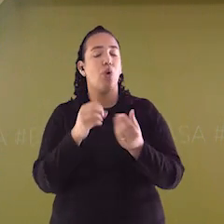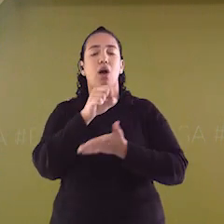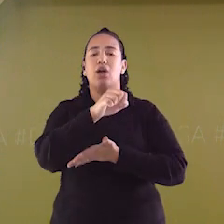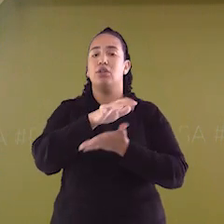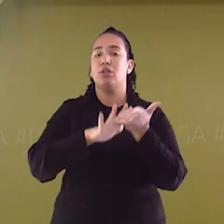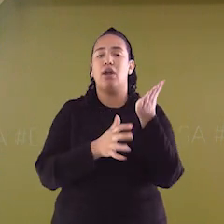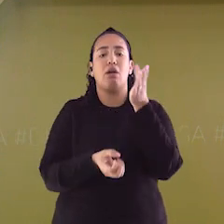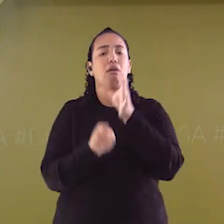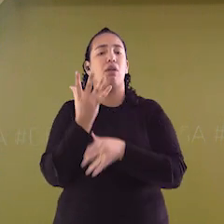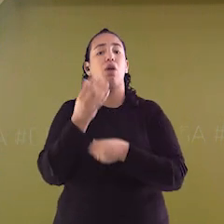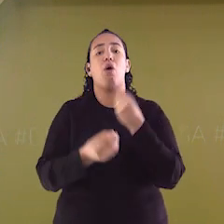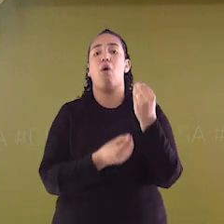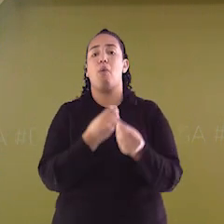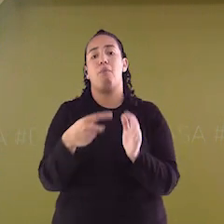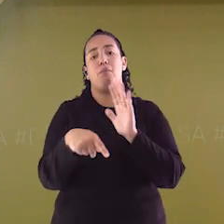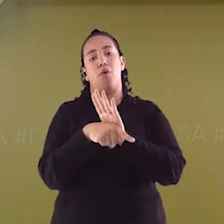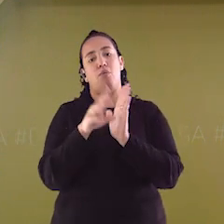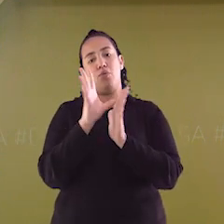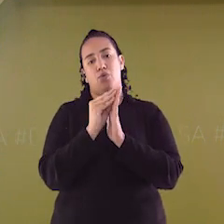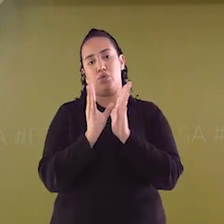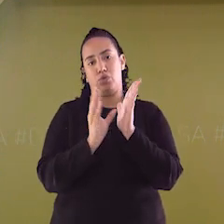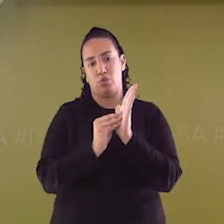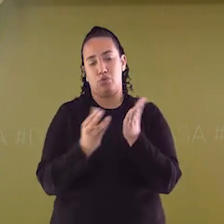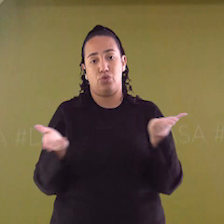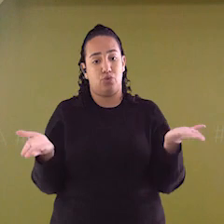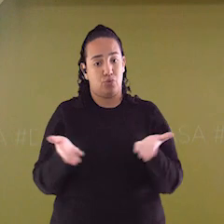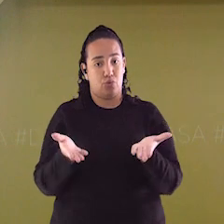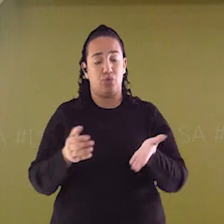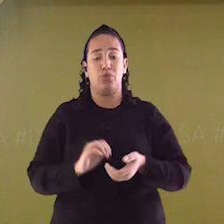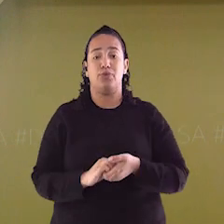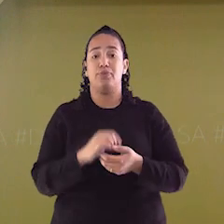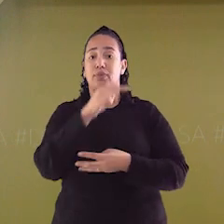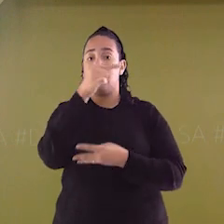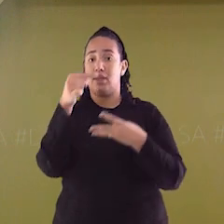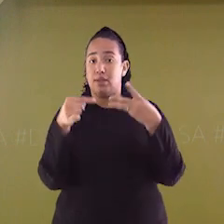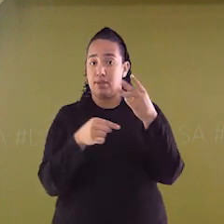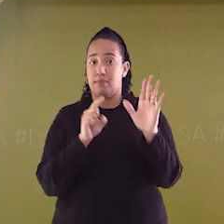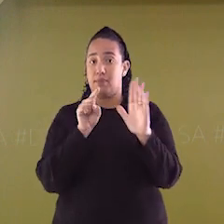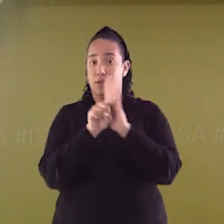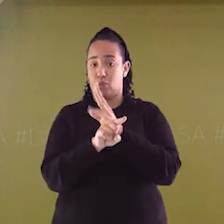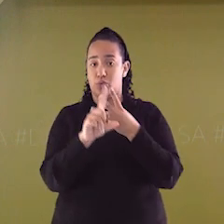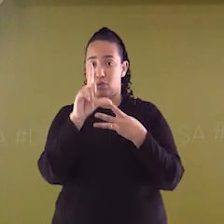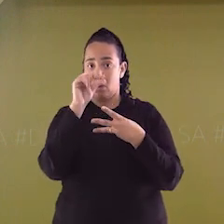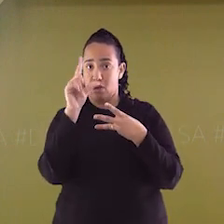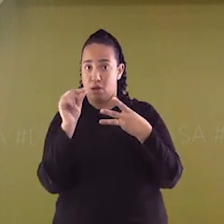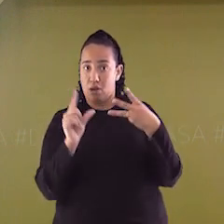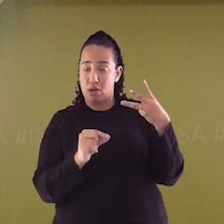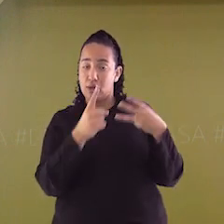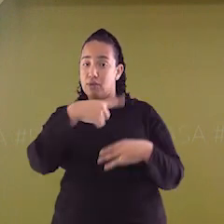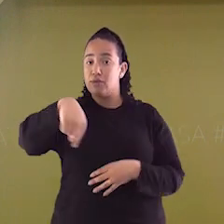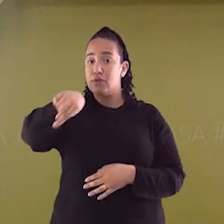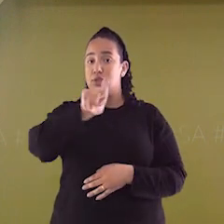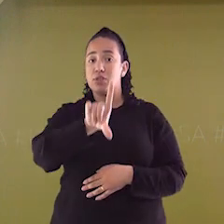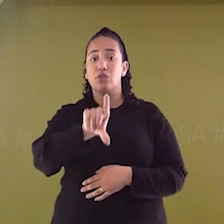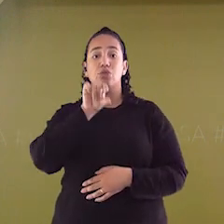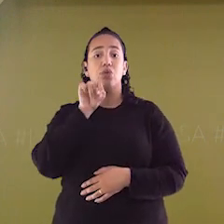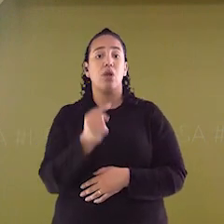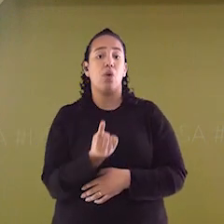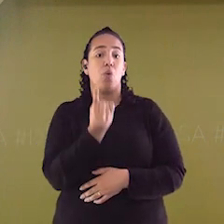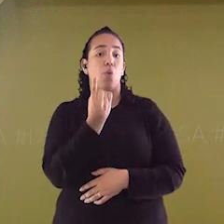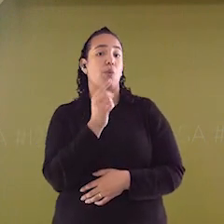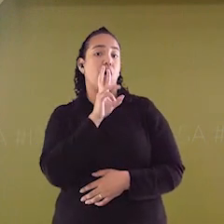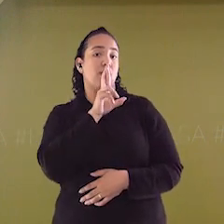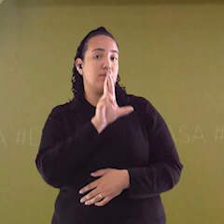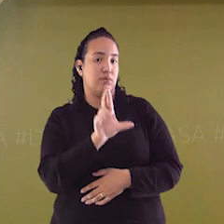foram elaboradas a partir do conteúdo da aula de hoje. Serão 3 questões de múltipla escolha e você terá que